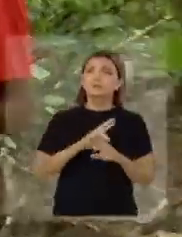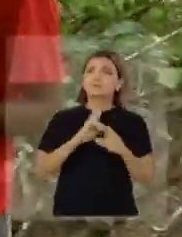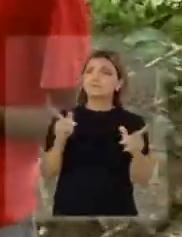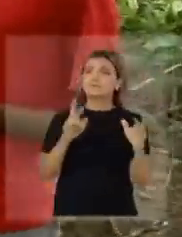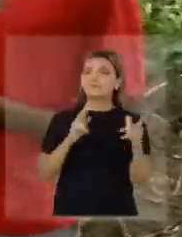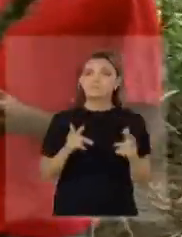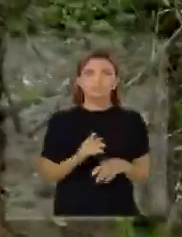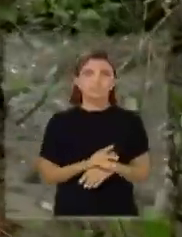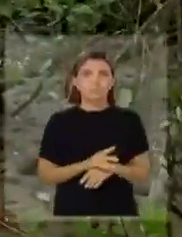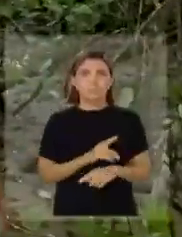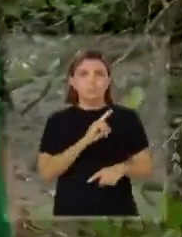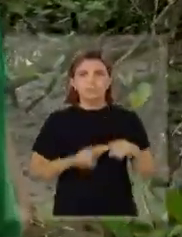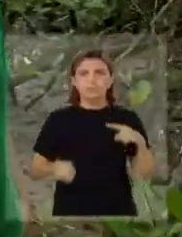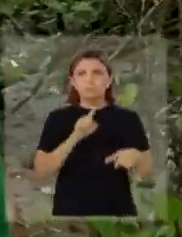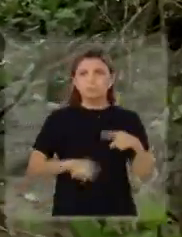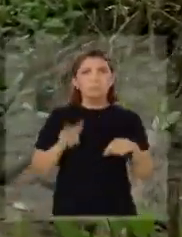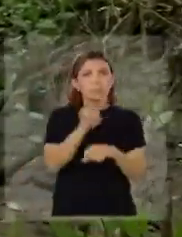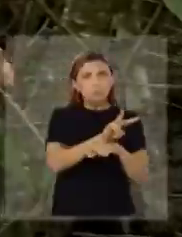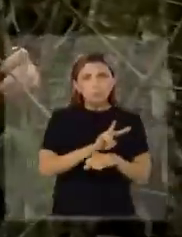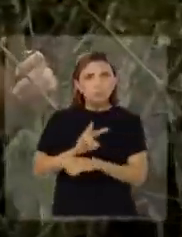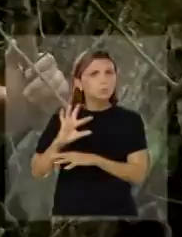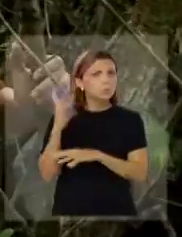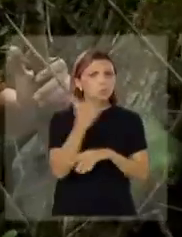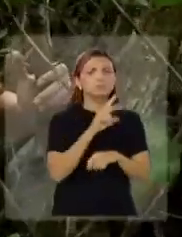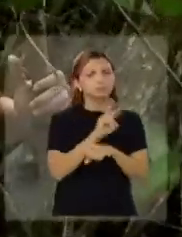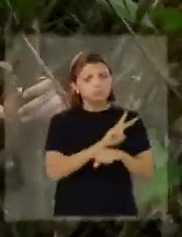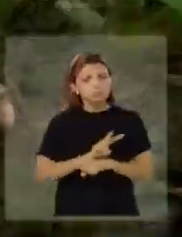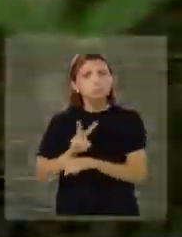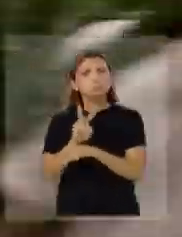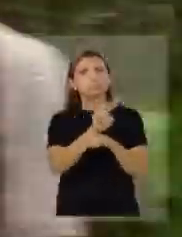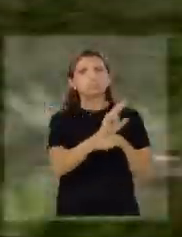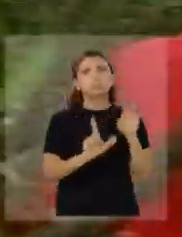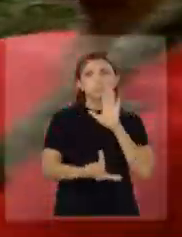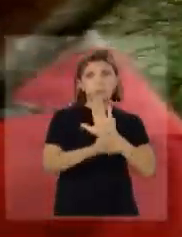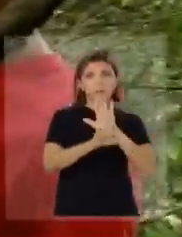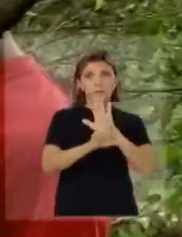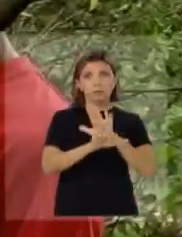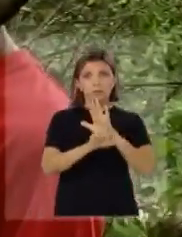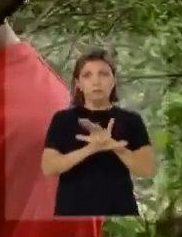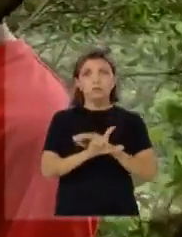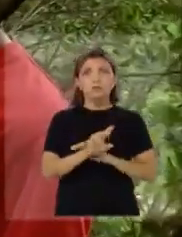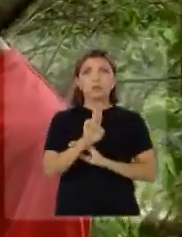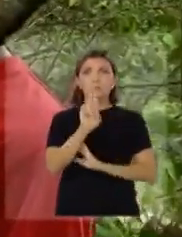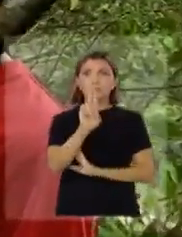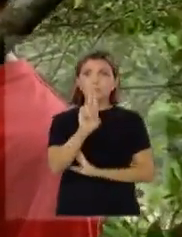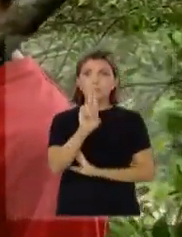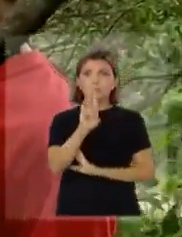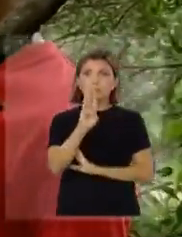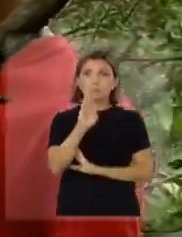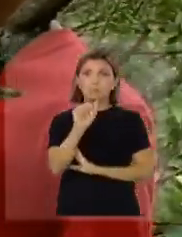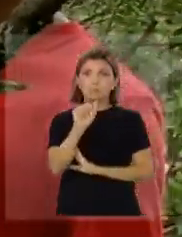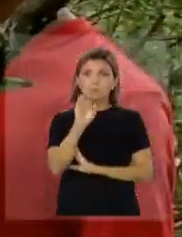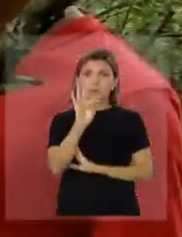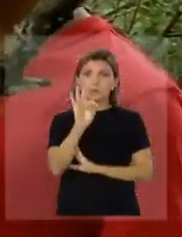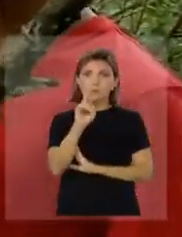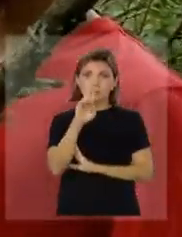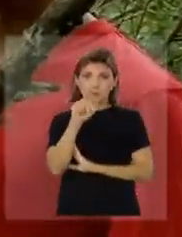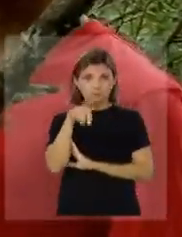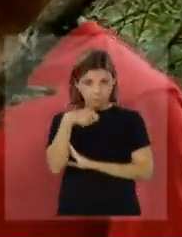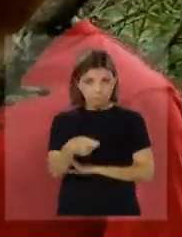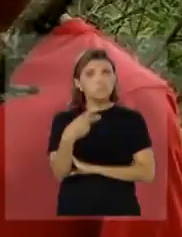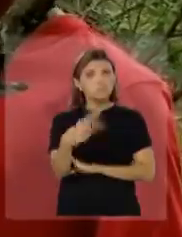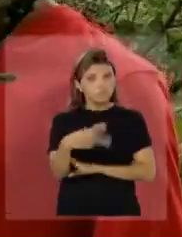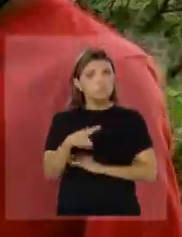E hoje não é mais assim? Hoje aqui tudo é muito protegido. Até a mata, né? Até a mata. Aqui na cidade de Ubatuba, a maior parte da mata ainda é nativa,